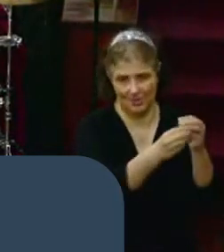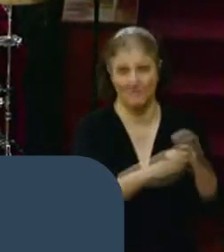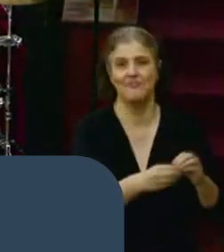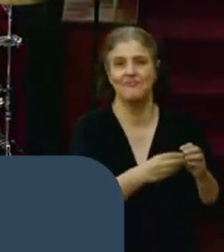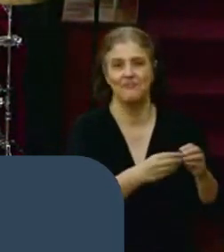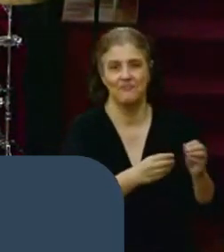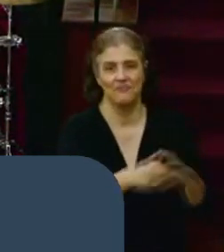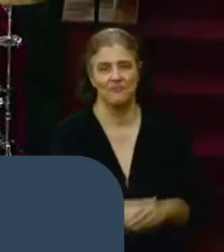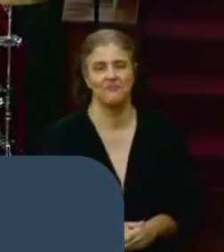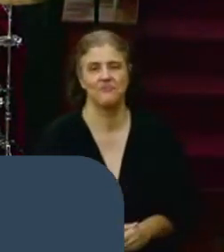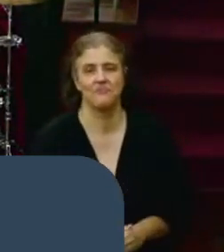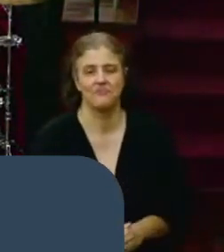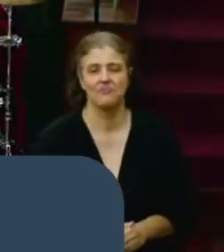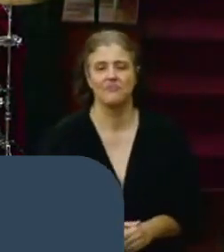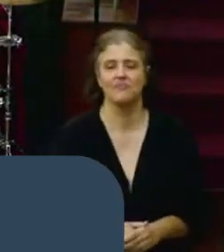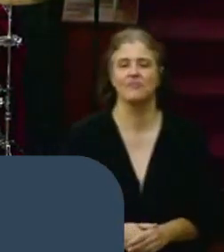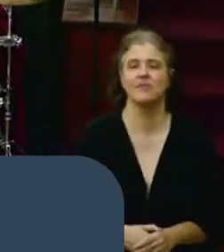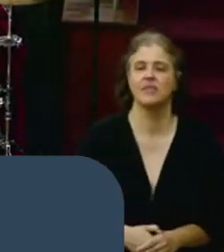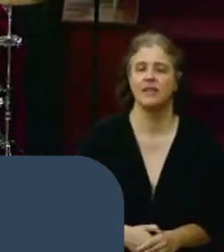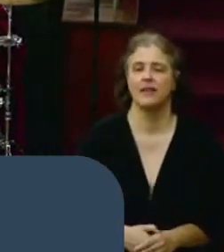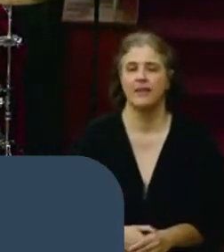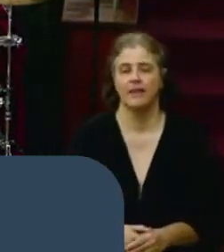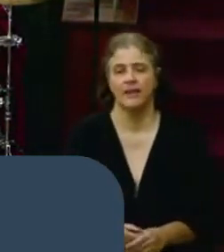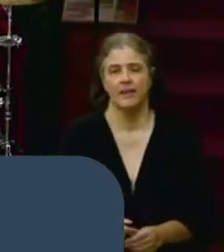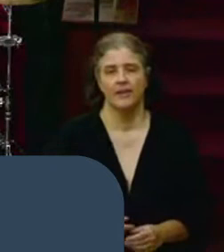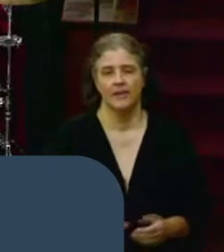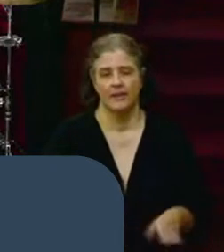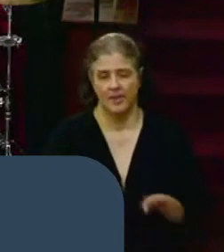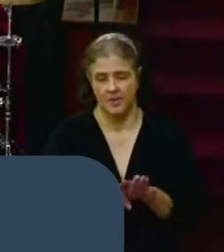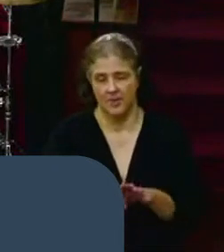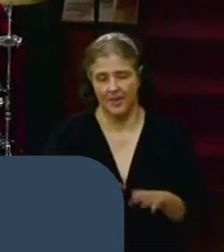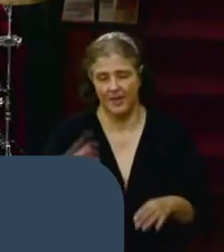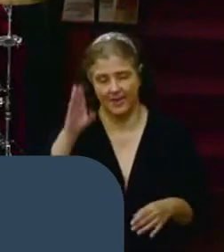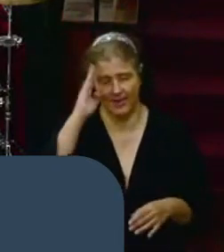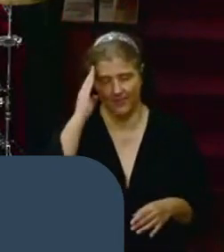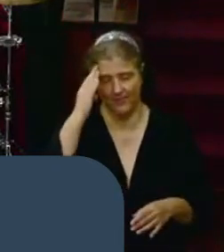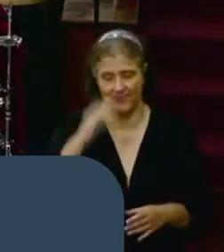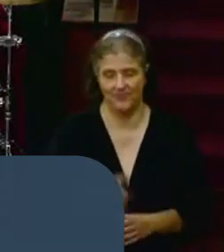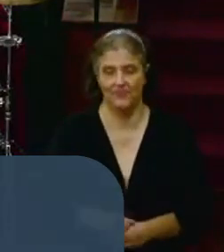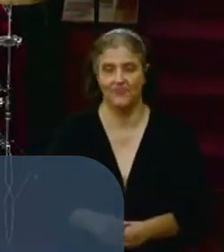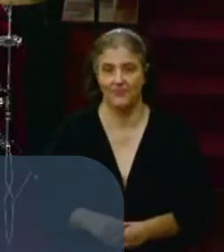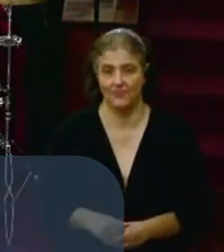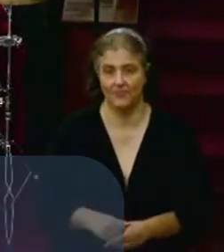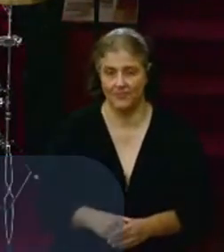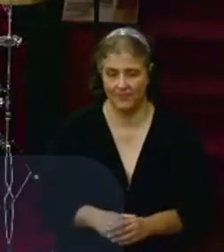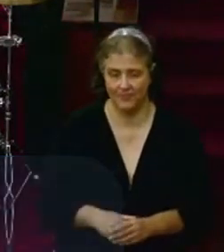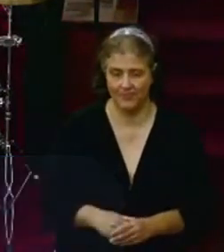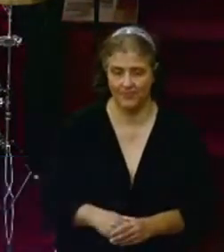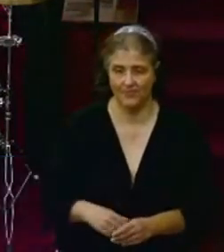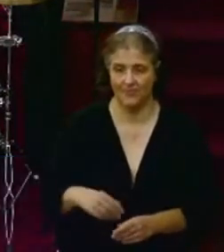no verso, isso também é muito sugestivo, no finalzinho do verso 7: manda com uma